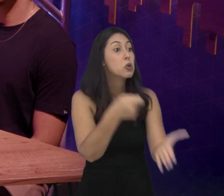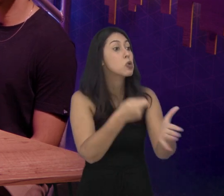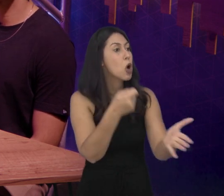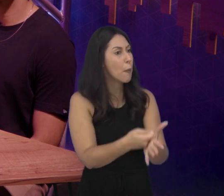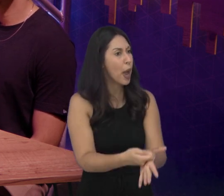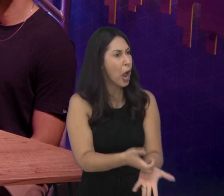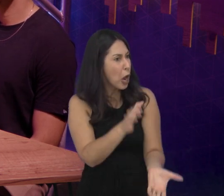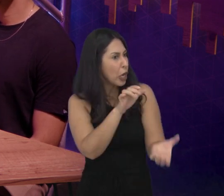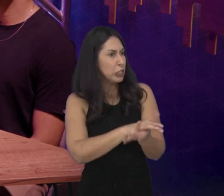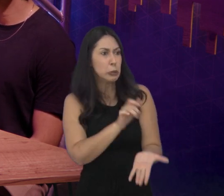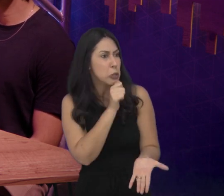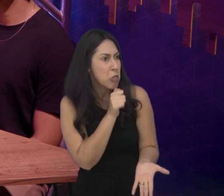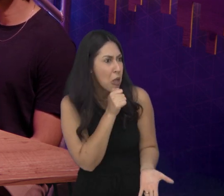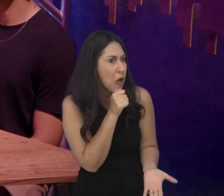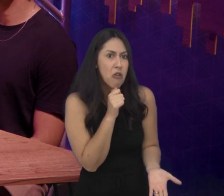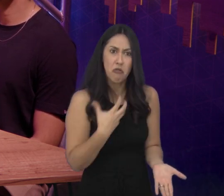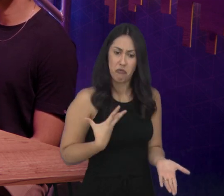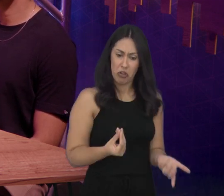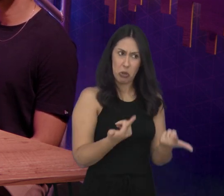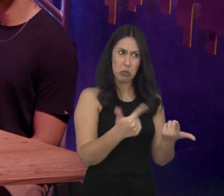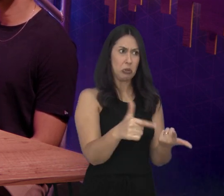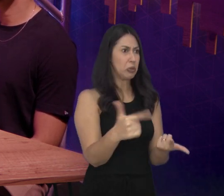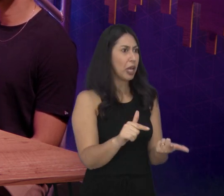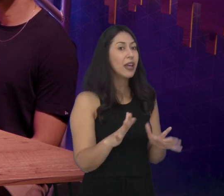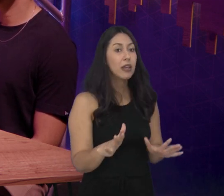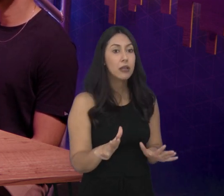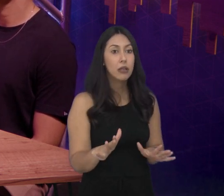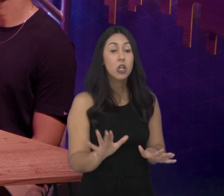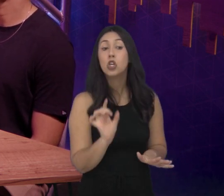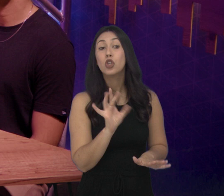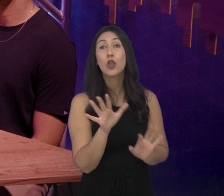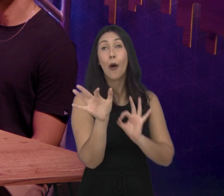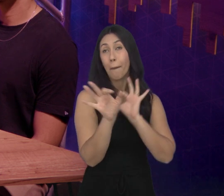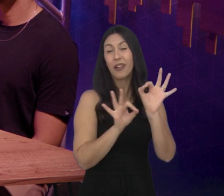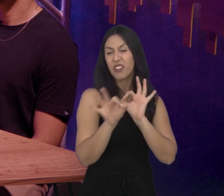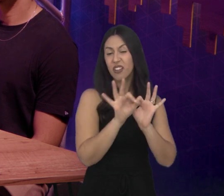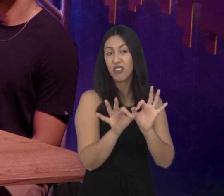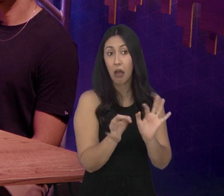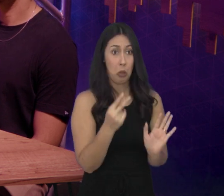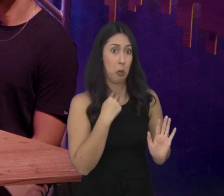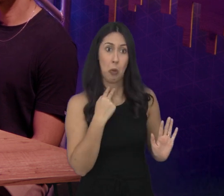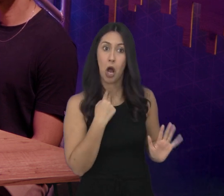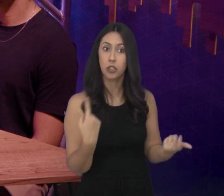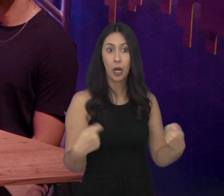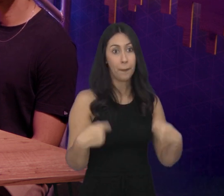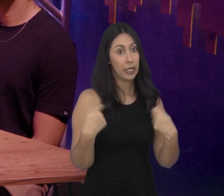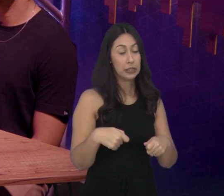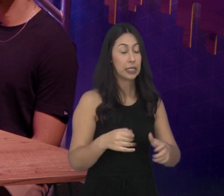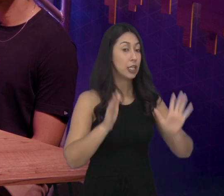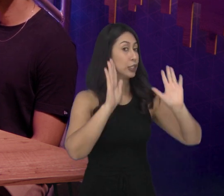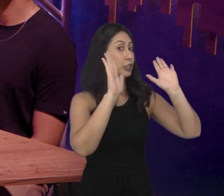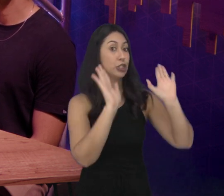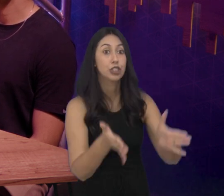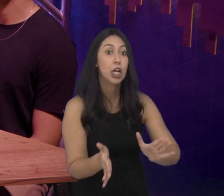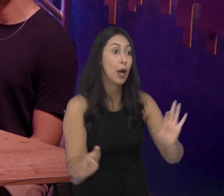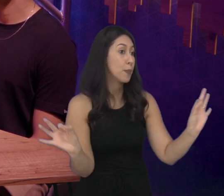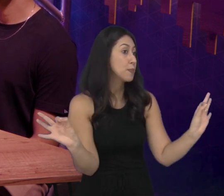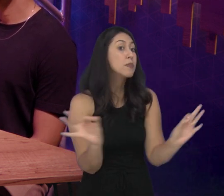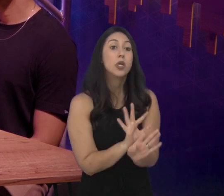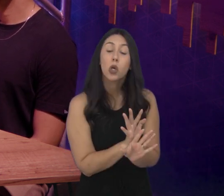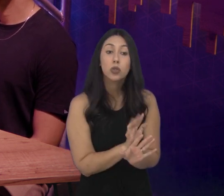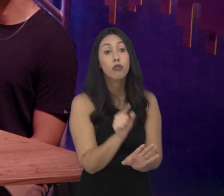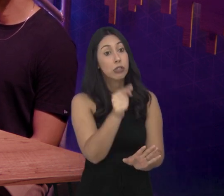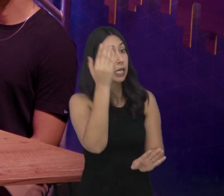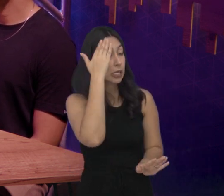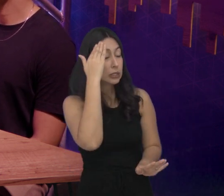questão dos 30 vem com isso, de tipo, você não pode mais estar planejando, estar estudando. Não, você já tem que estar... Você sabe quem